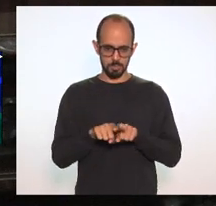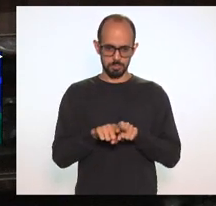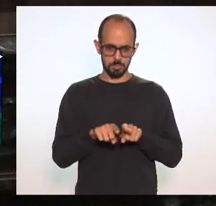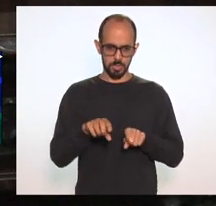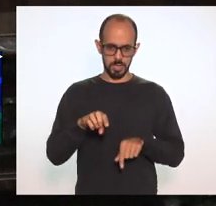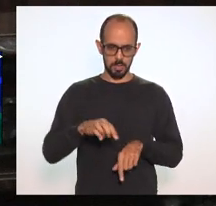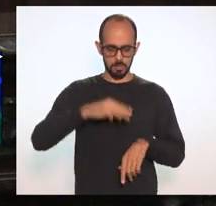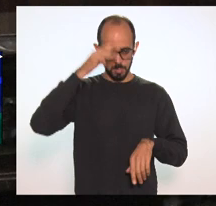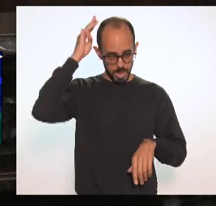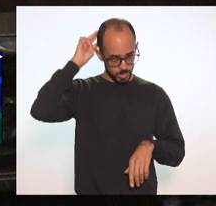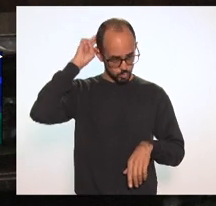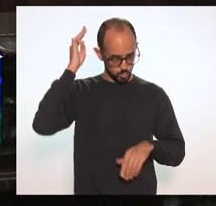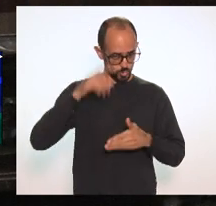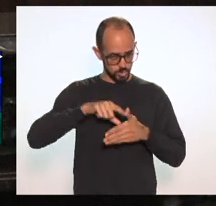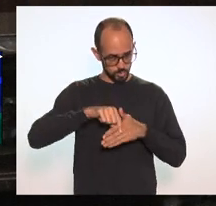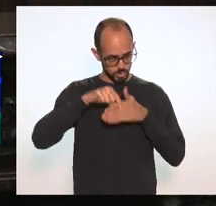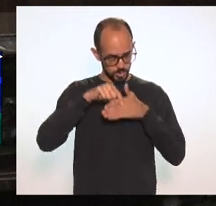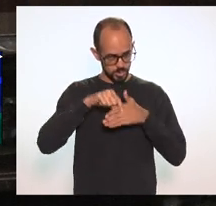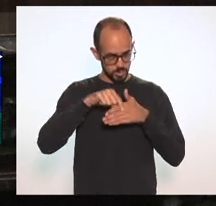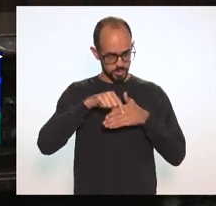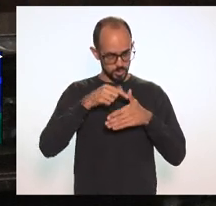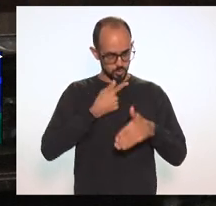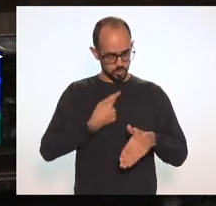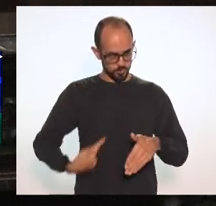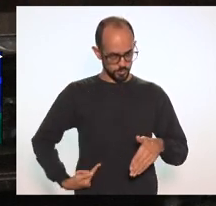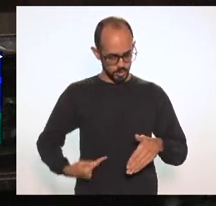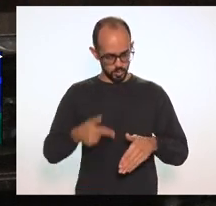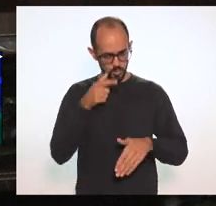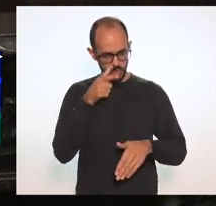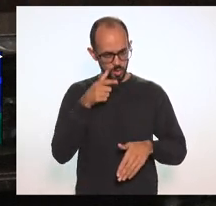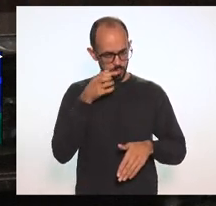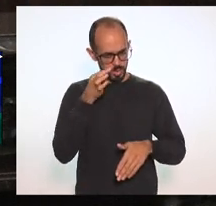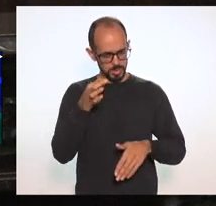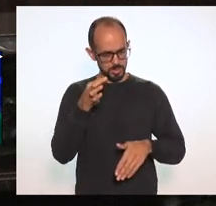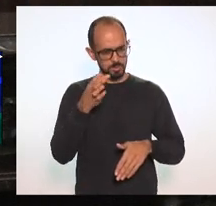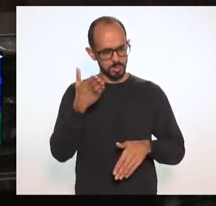Pacheco como líder do governo Olha que coisa curiosa